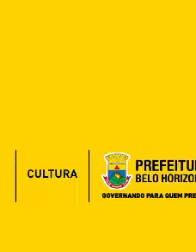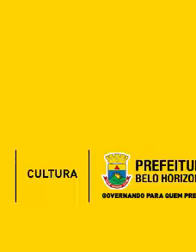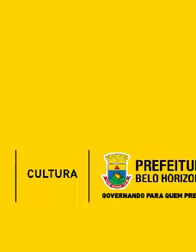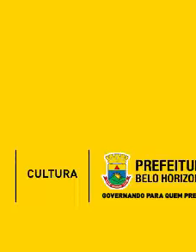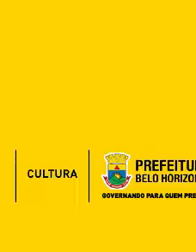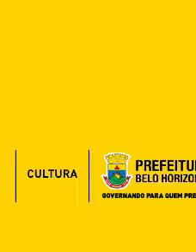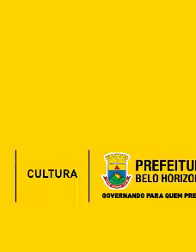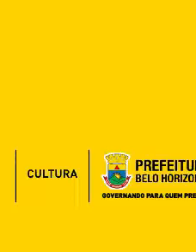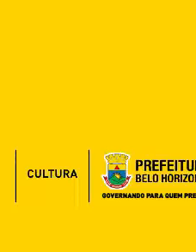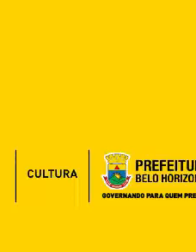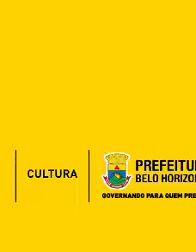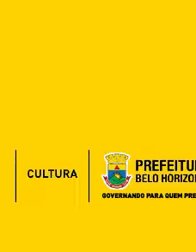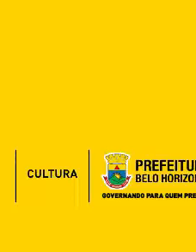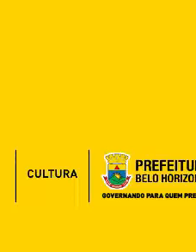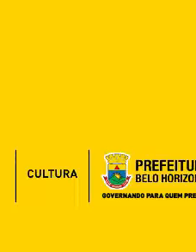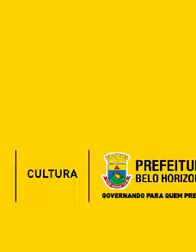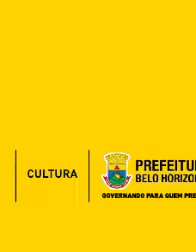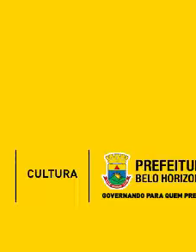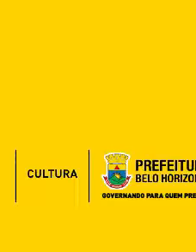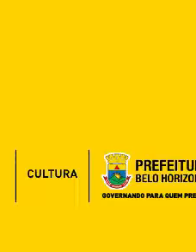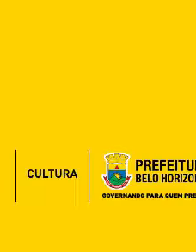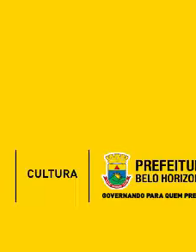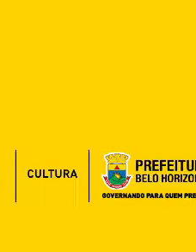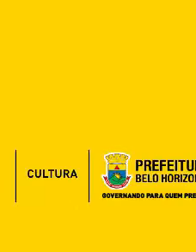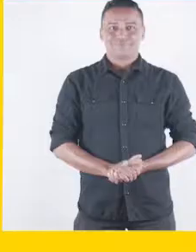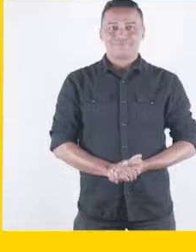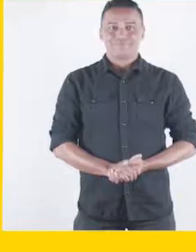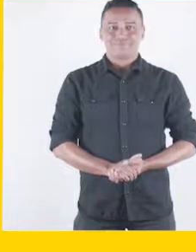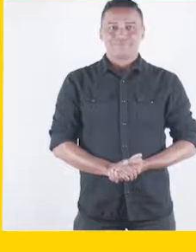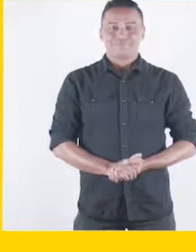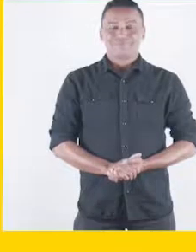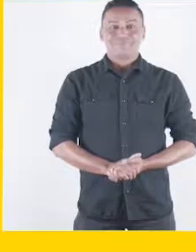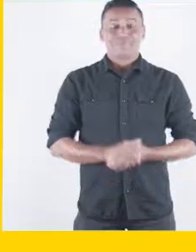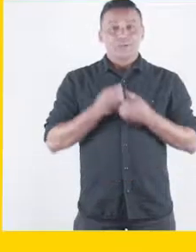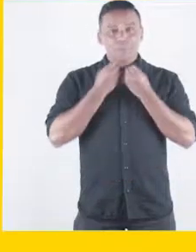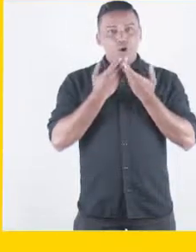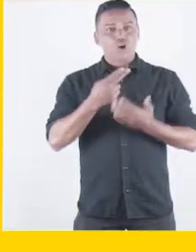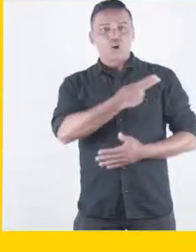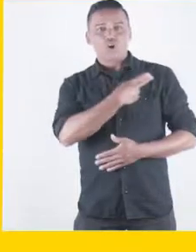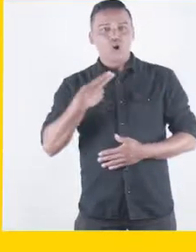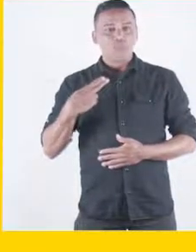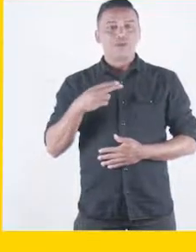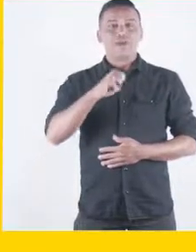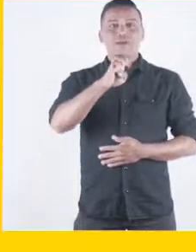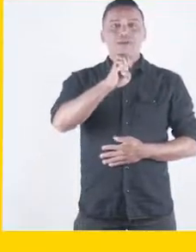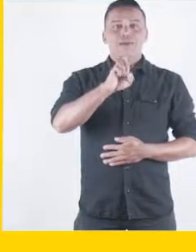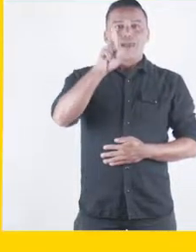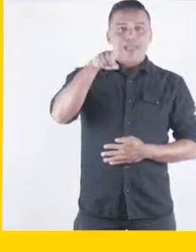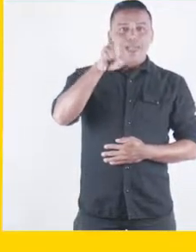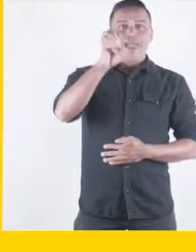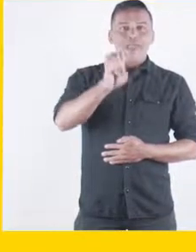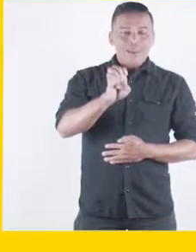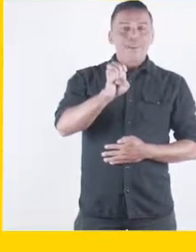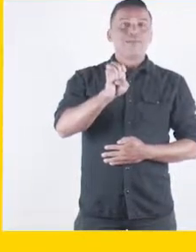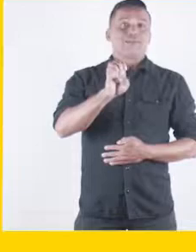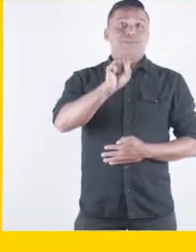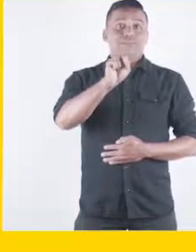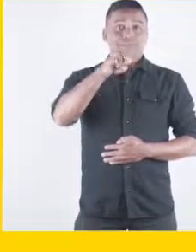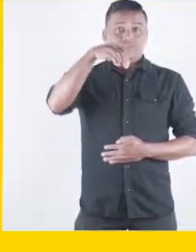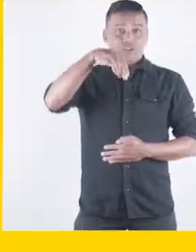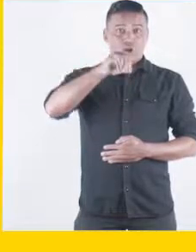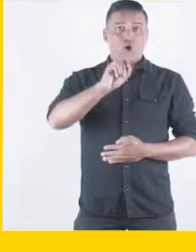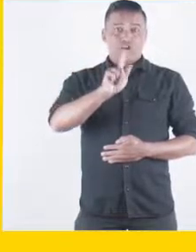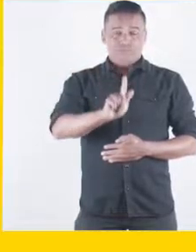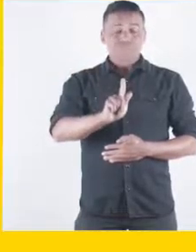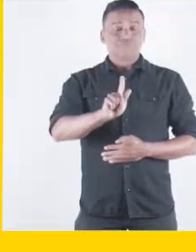livre. Recurso de acessibilidade Libras. Bom, meu nome é Elise Mogg, eu nasci no Rio de Janeiro,